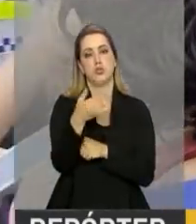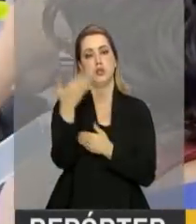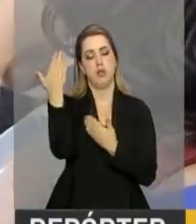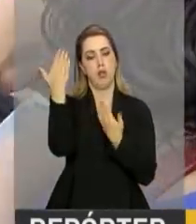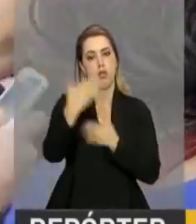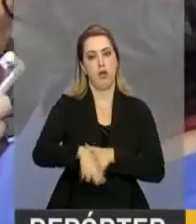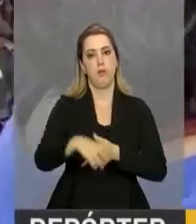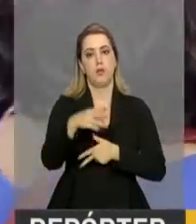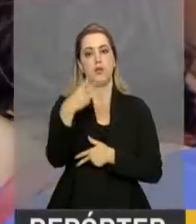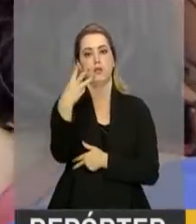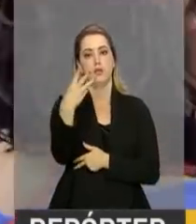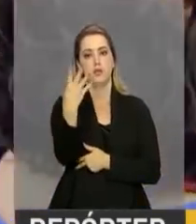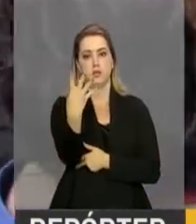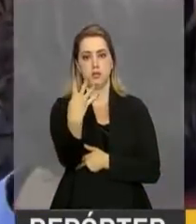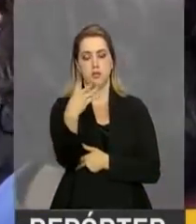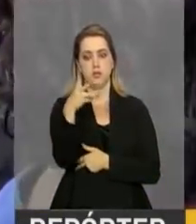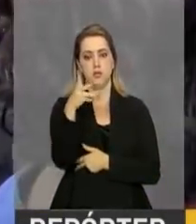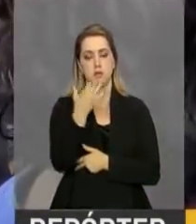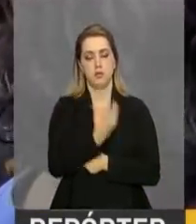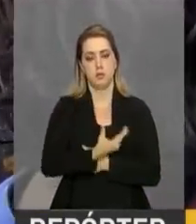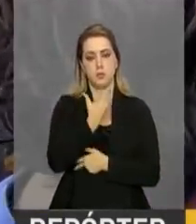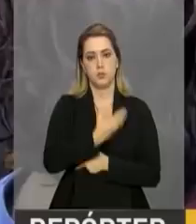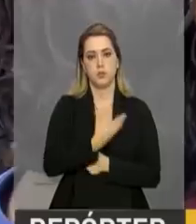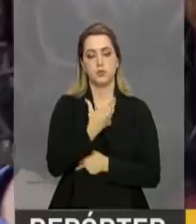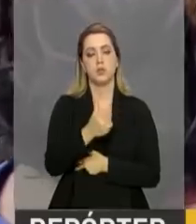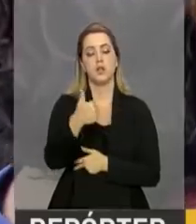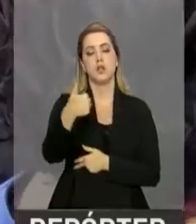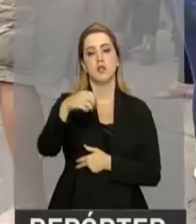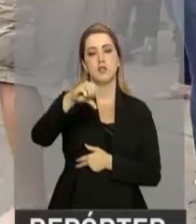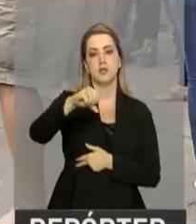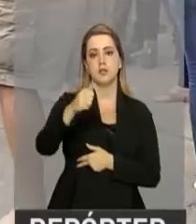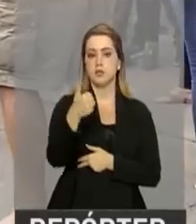3 e 4 de dezembro. No total, são